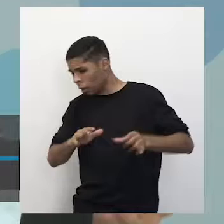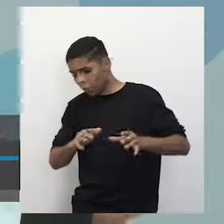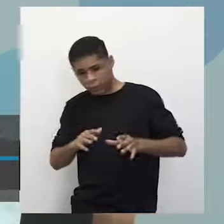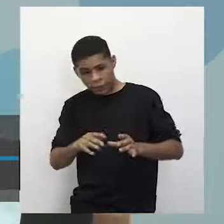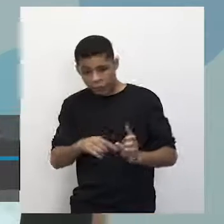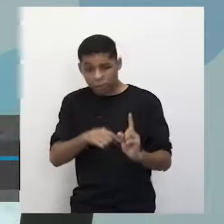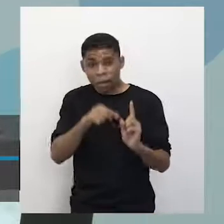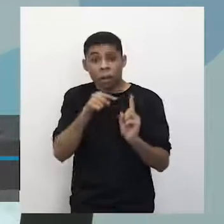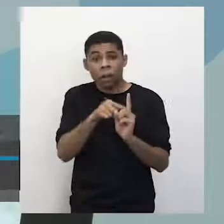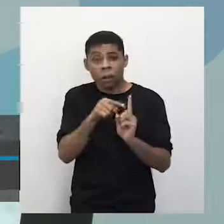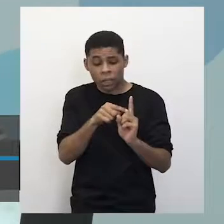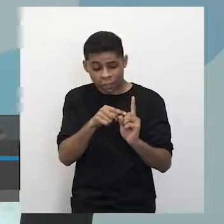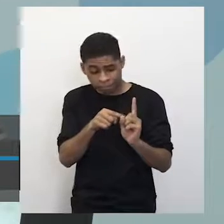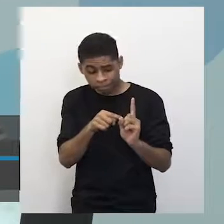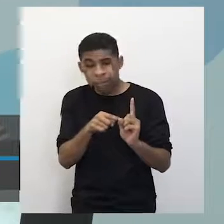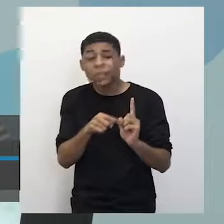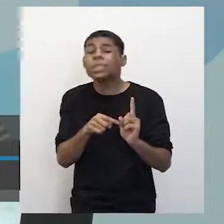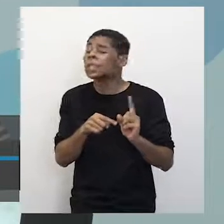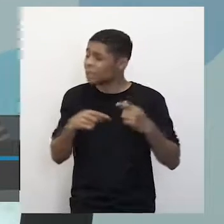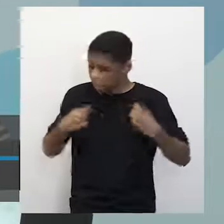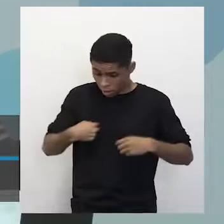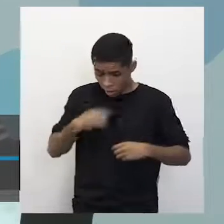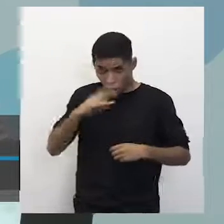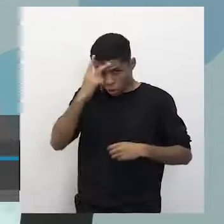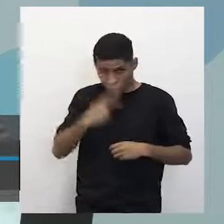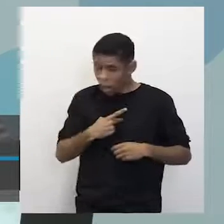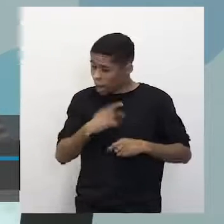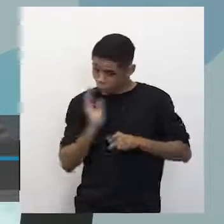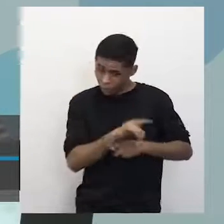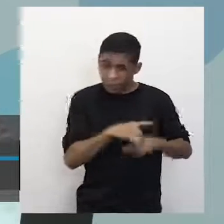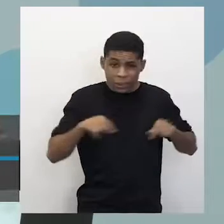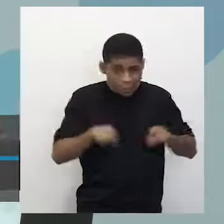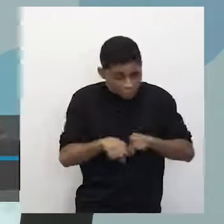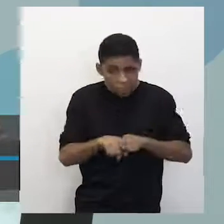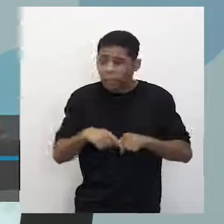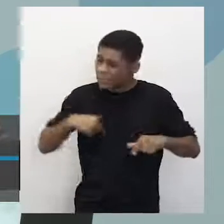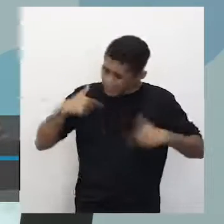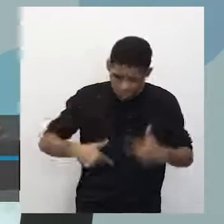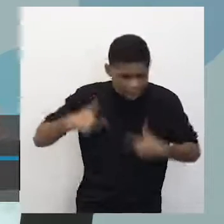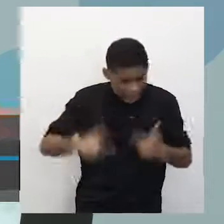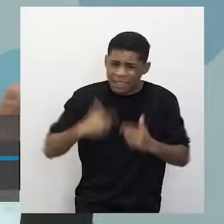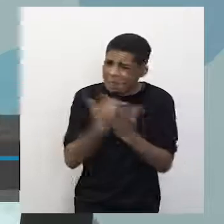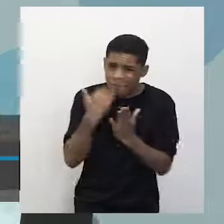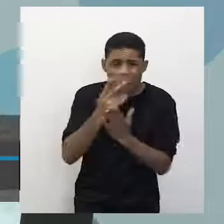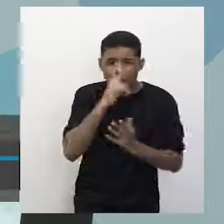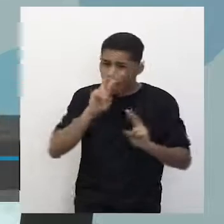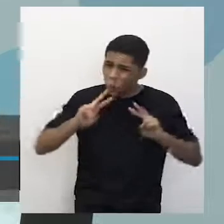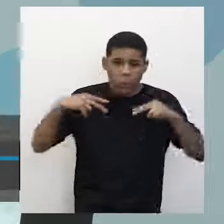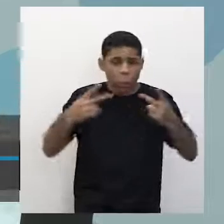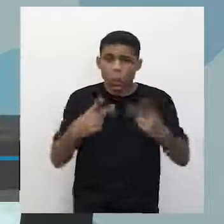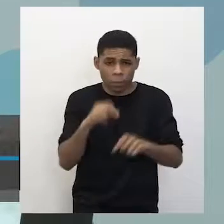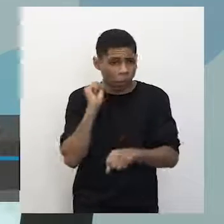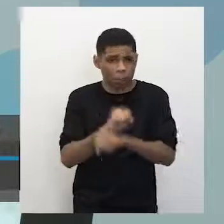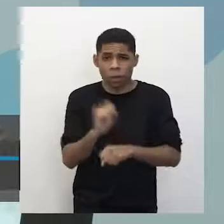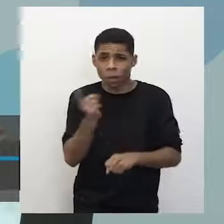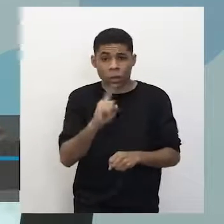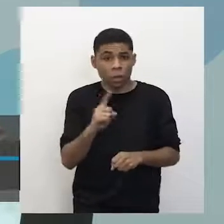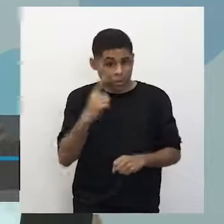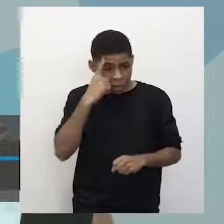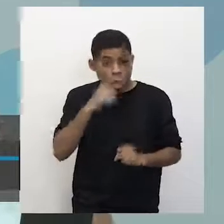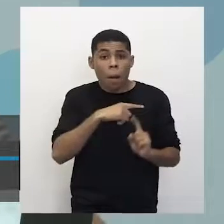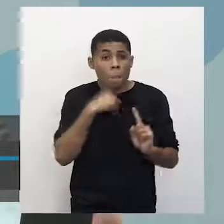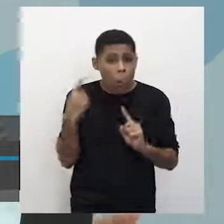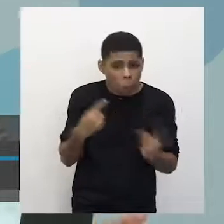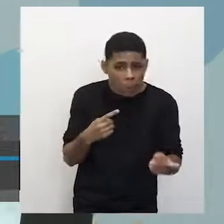seja, entregar a produção que aquele membro da família falecido produzia, né? Ou seja, a produção não pode cair porque tem menos